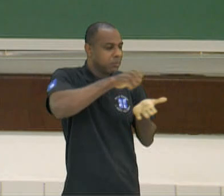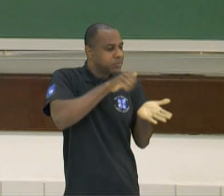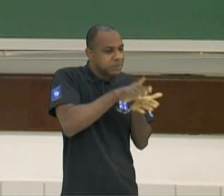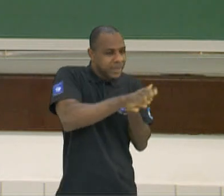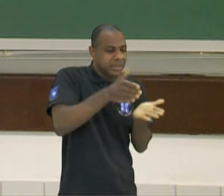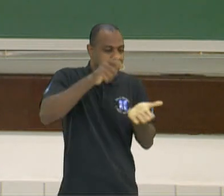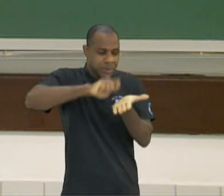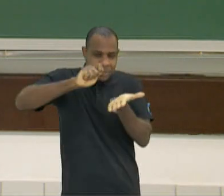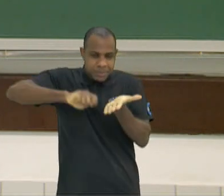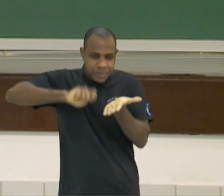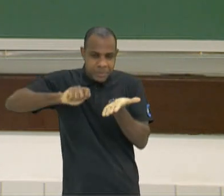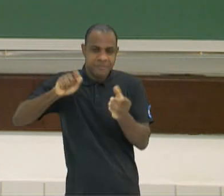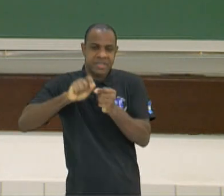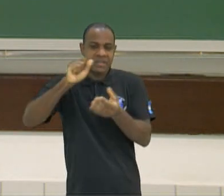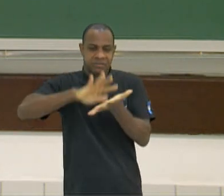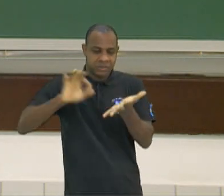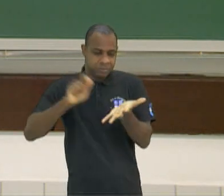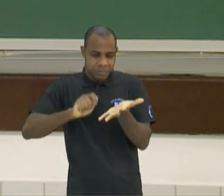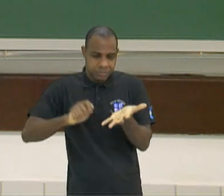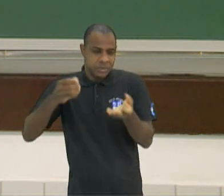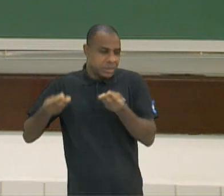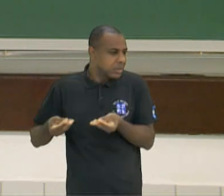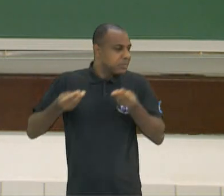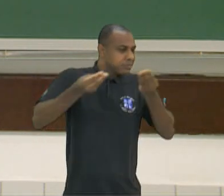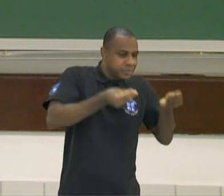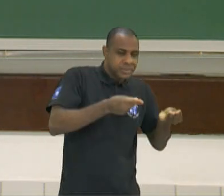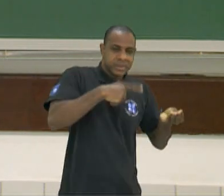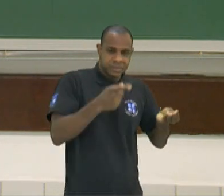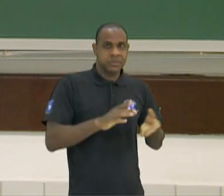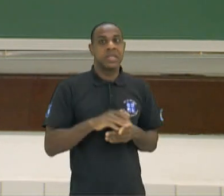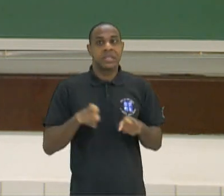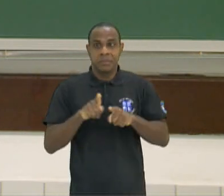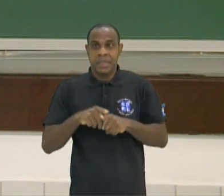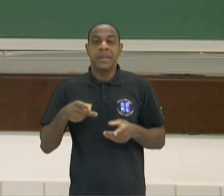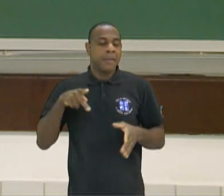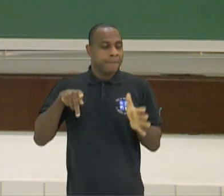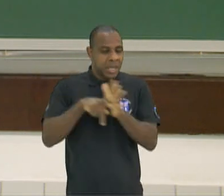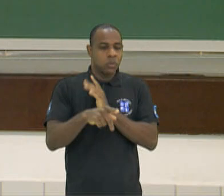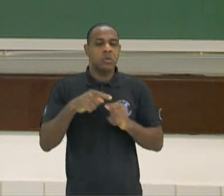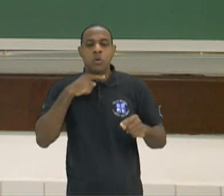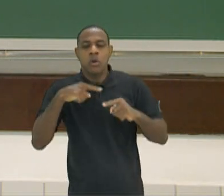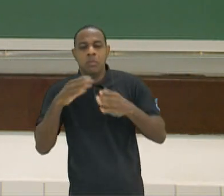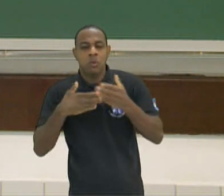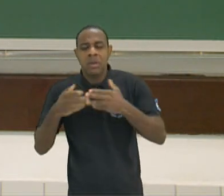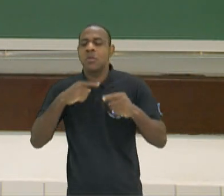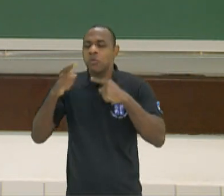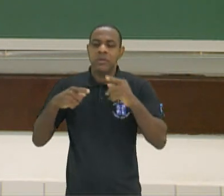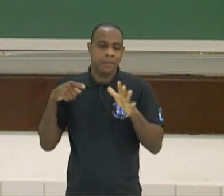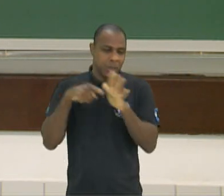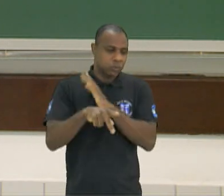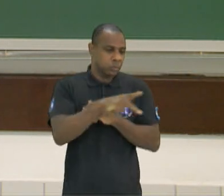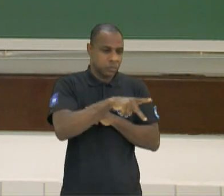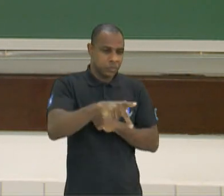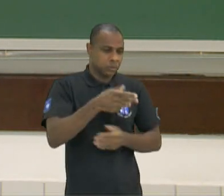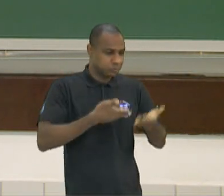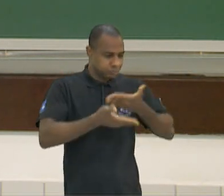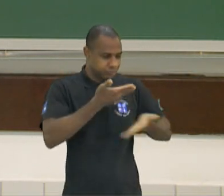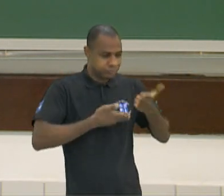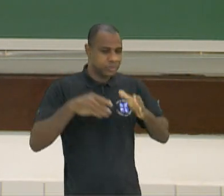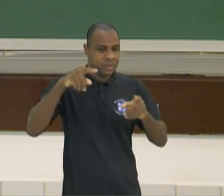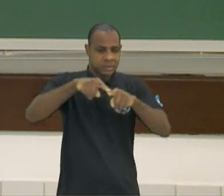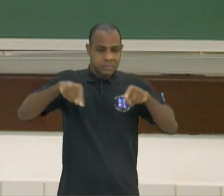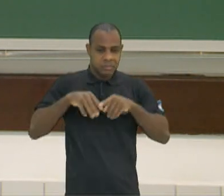seus professores também pelo mural do Classroom para auxiliá-los se vocês tiverem alguma dúvida, ok? Então, pessoal, na aula